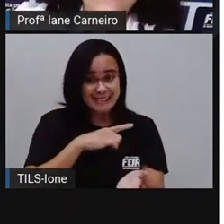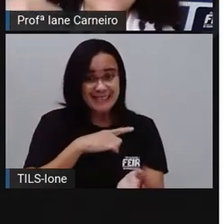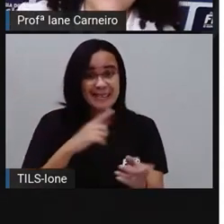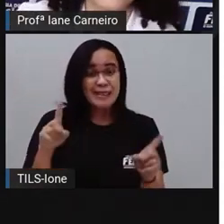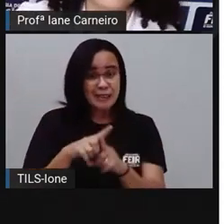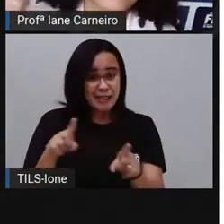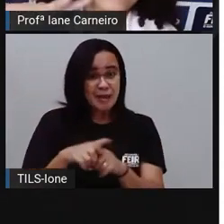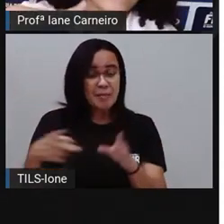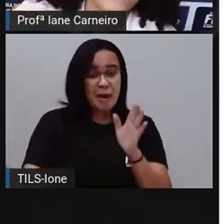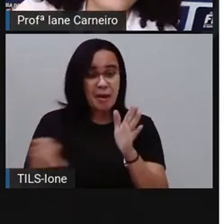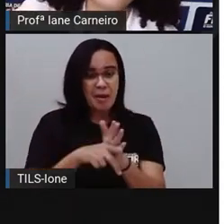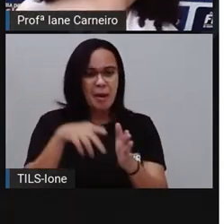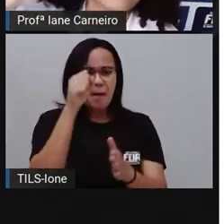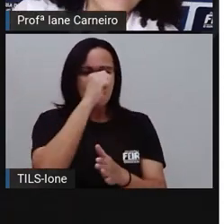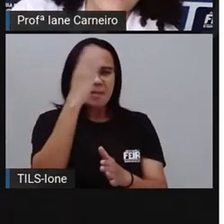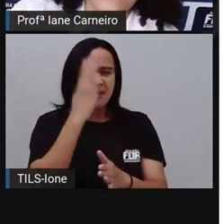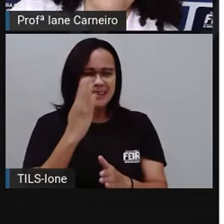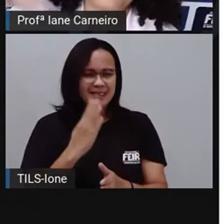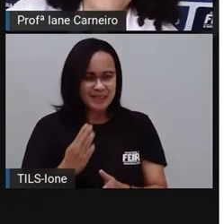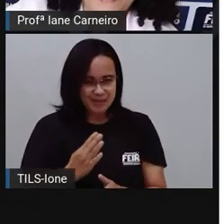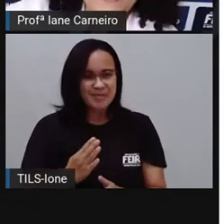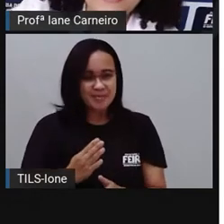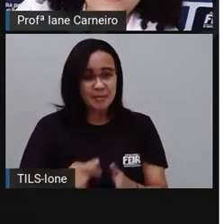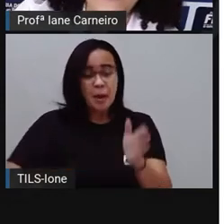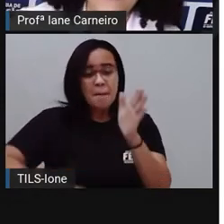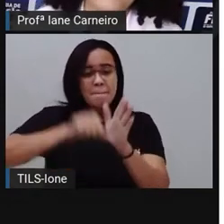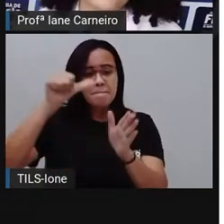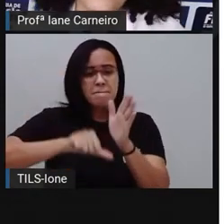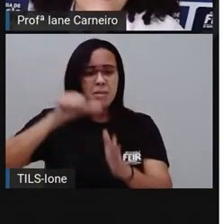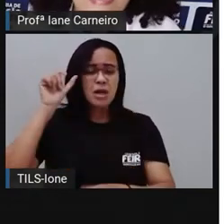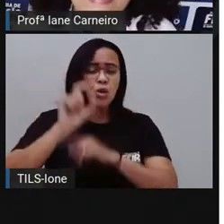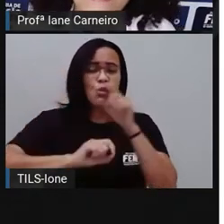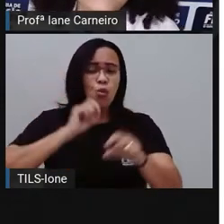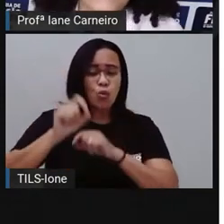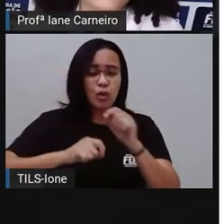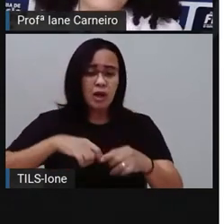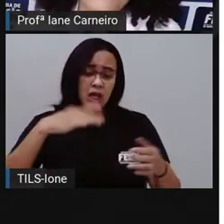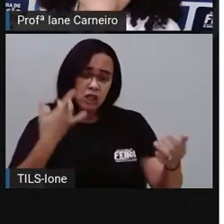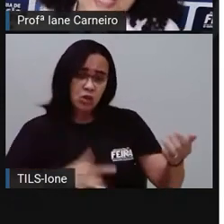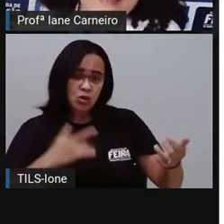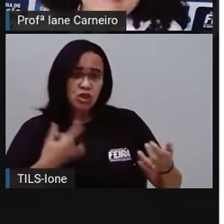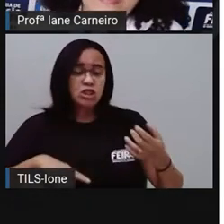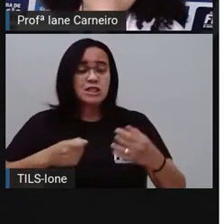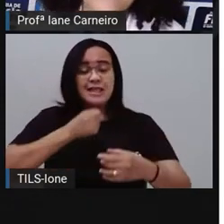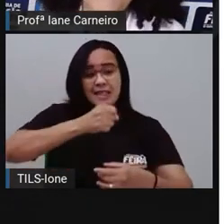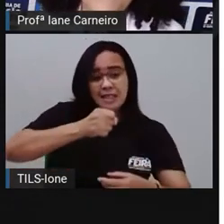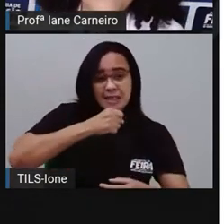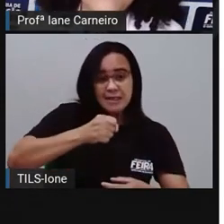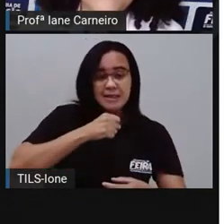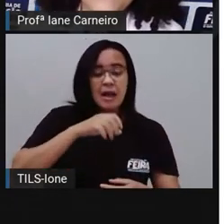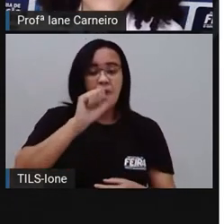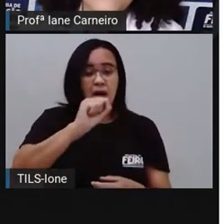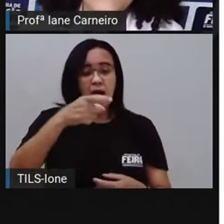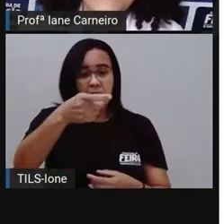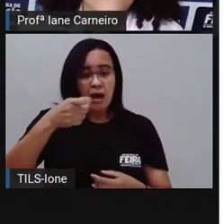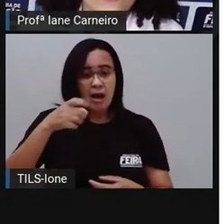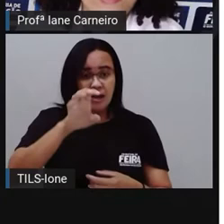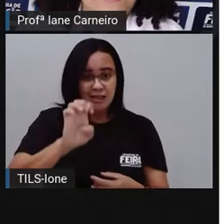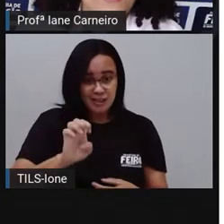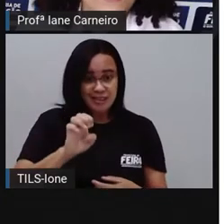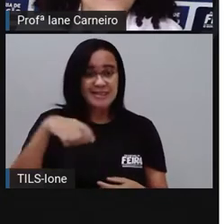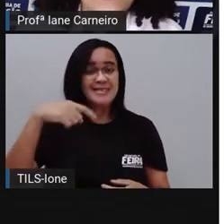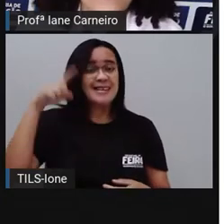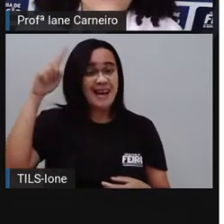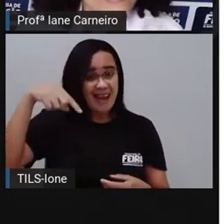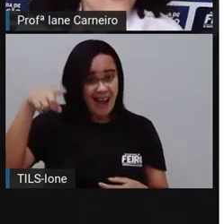né, ter sido um dos primeiros, né, a tocarem, a cantarem o axé aqui na Bahia. Então, ele tem toda